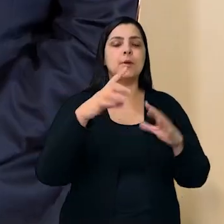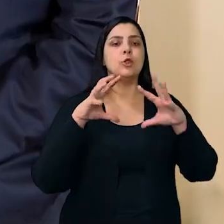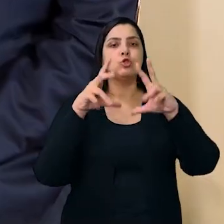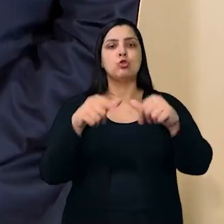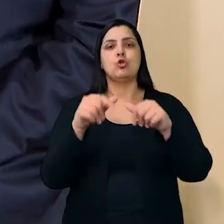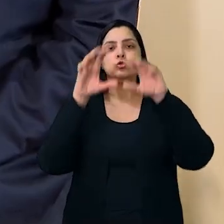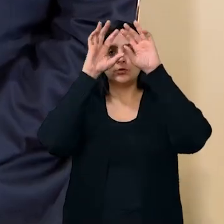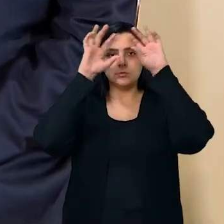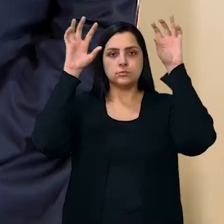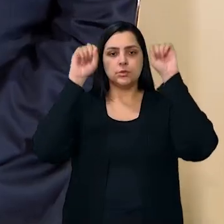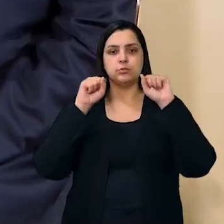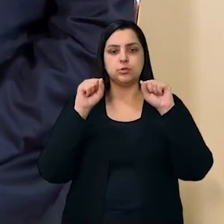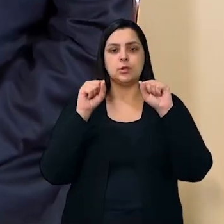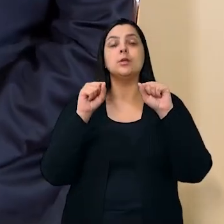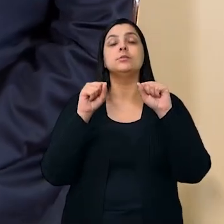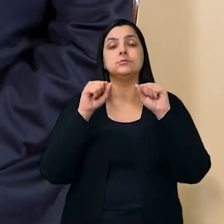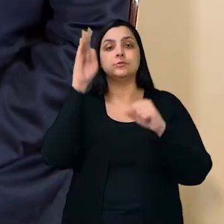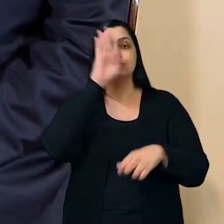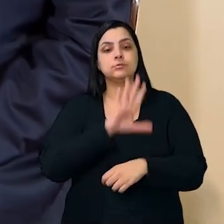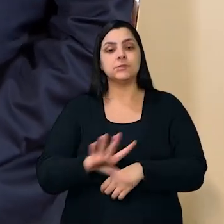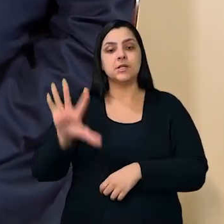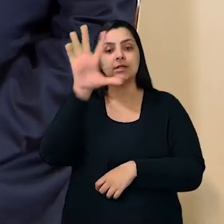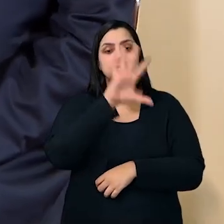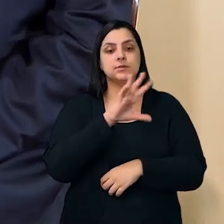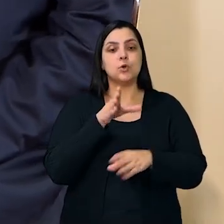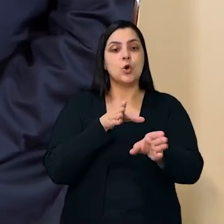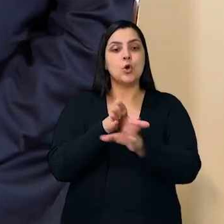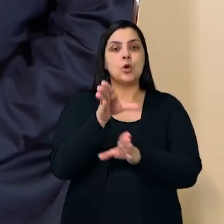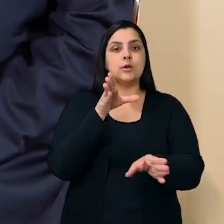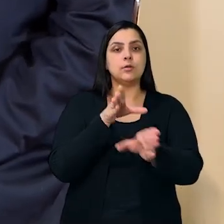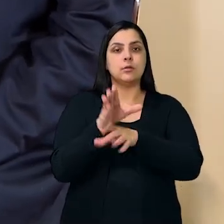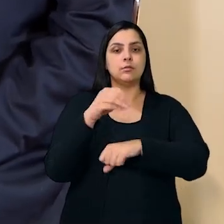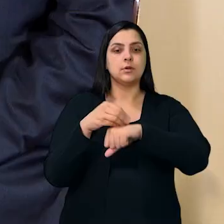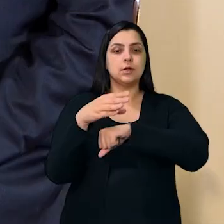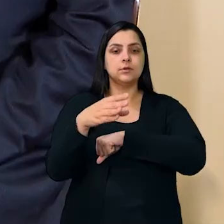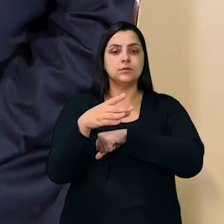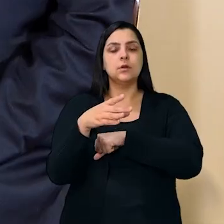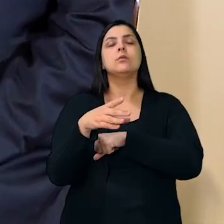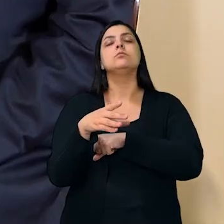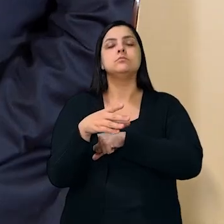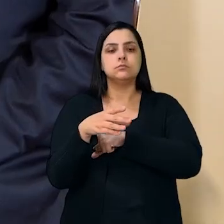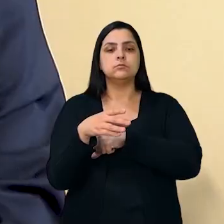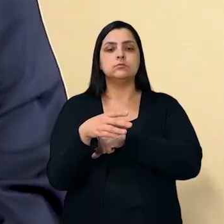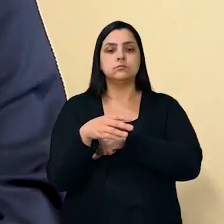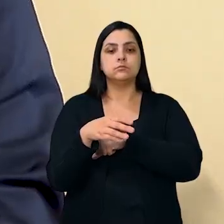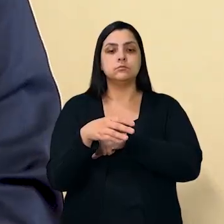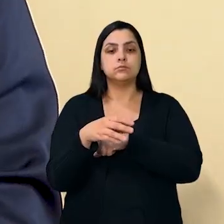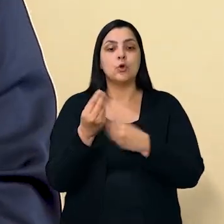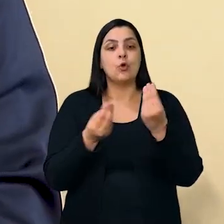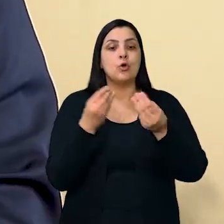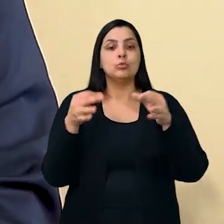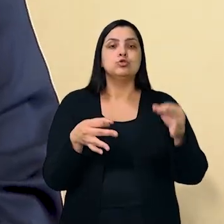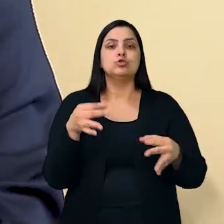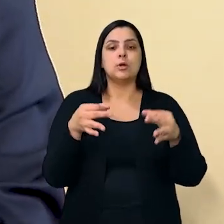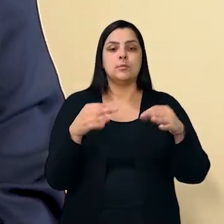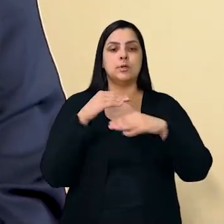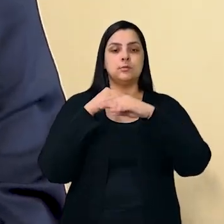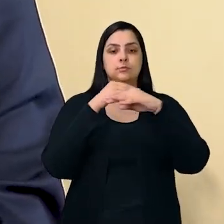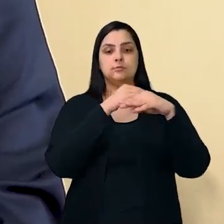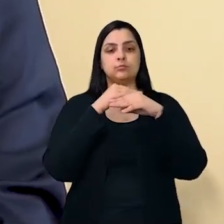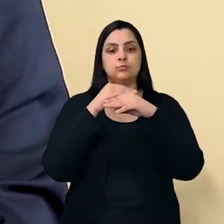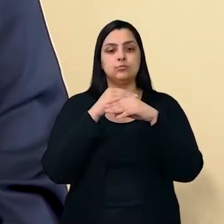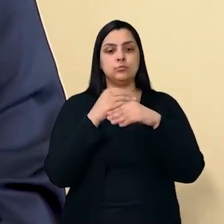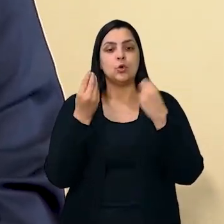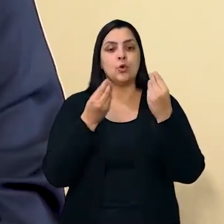para todos os tribunais do país, como uma orientação de como se deve julgar.